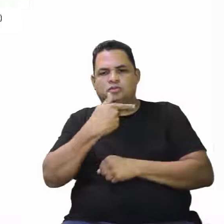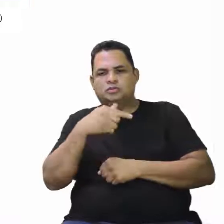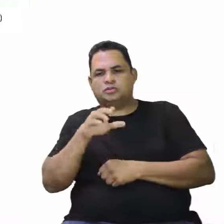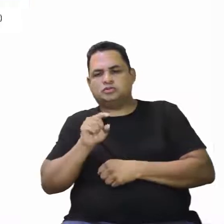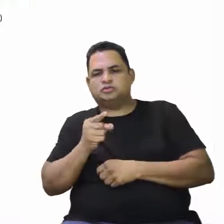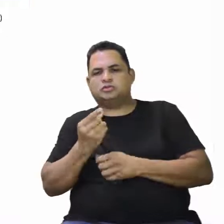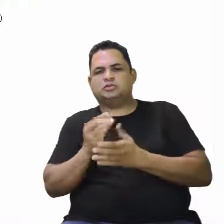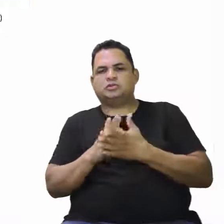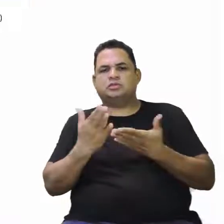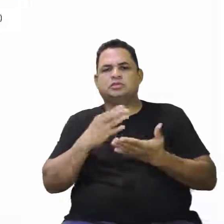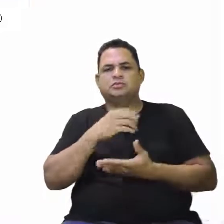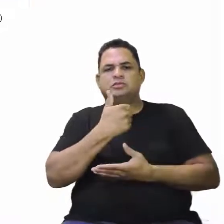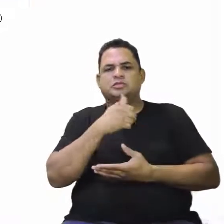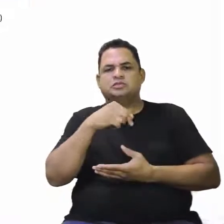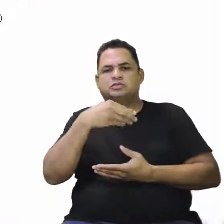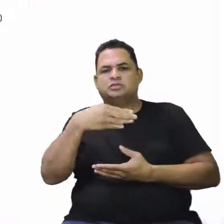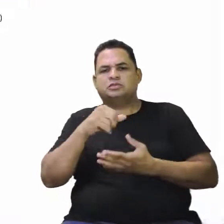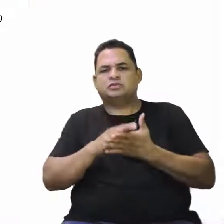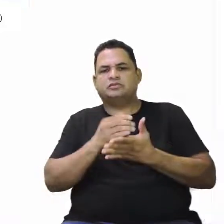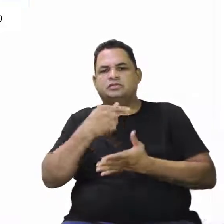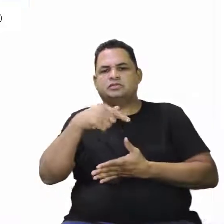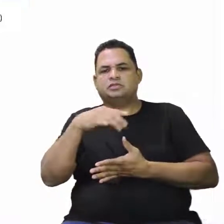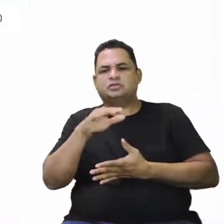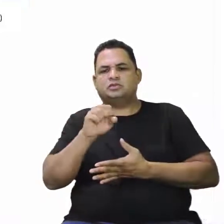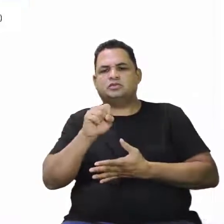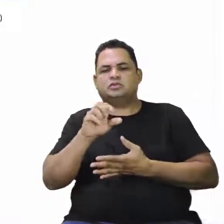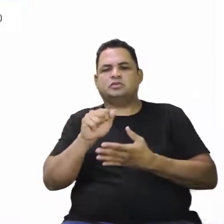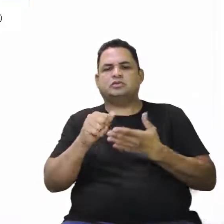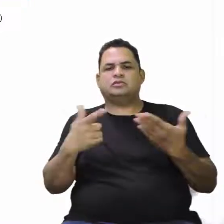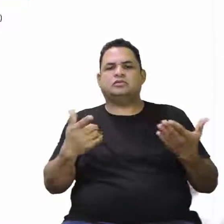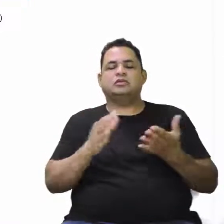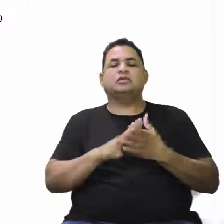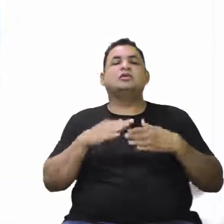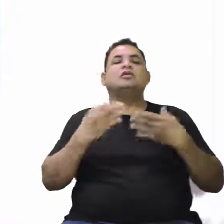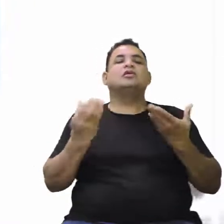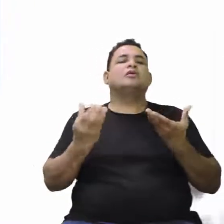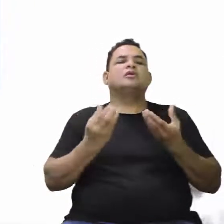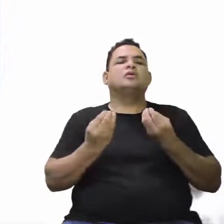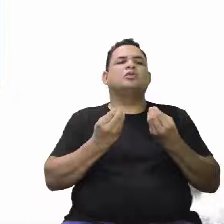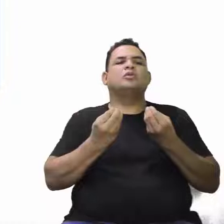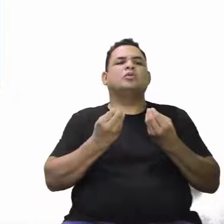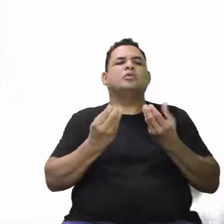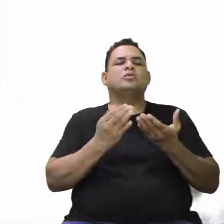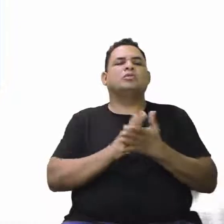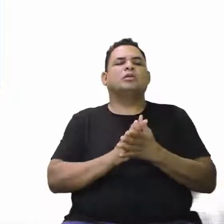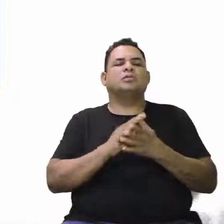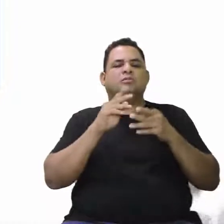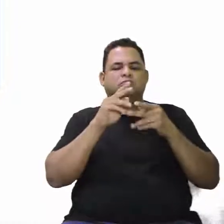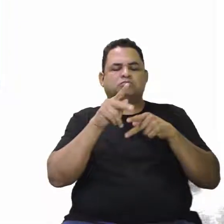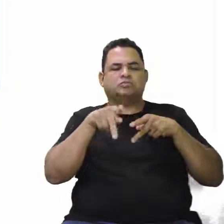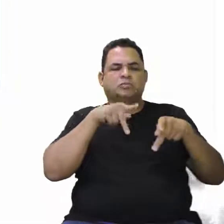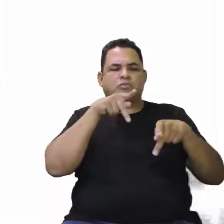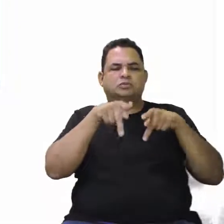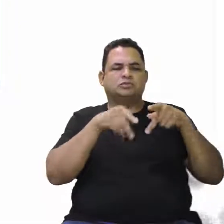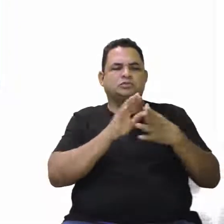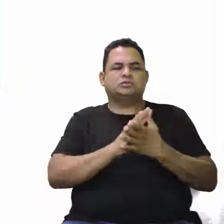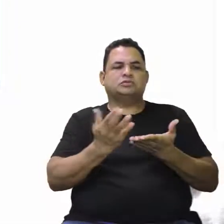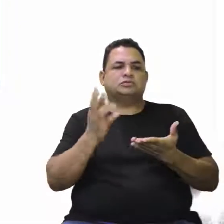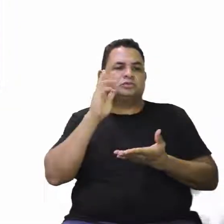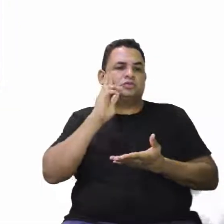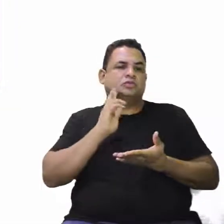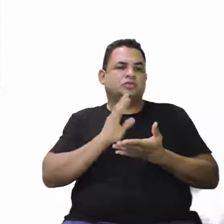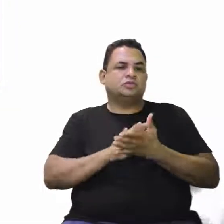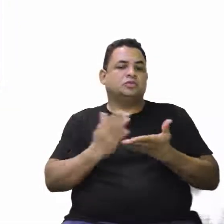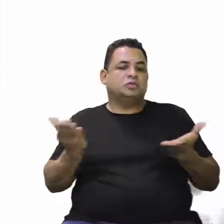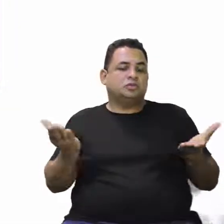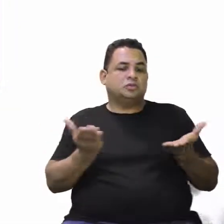1.379.000. E como que está a população de Rondônia na atualidade?